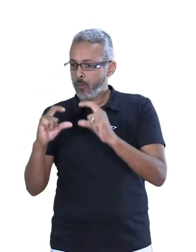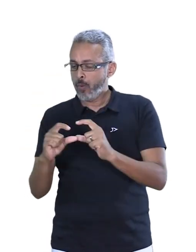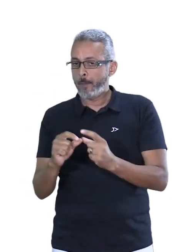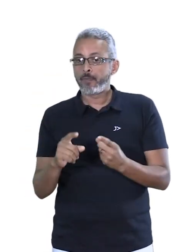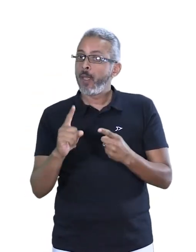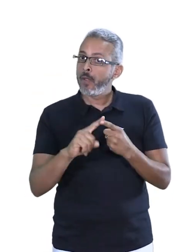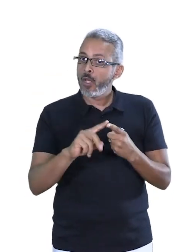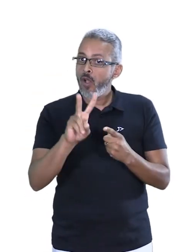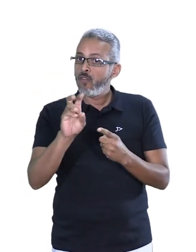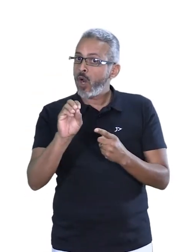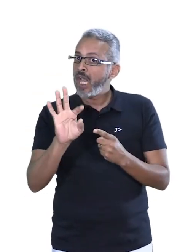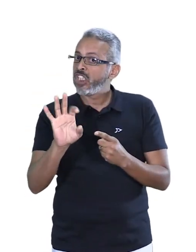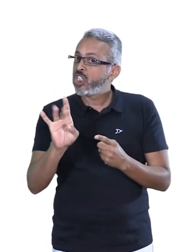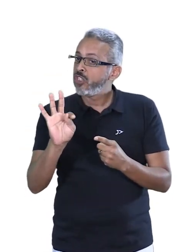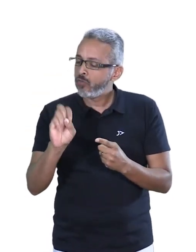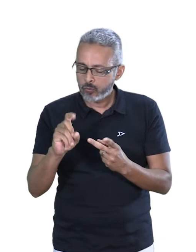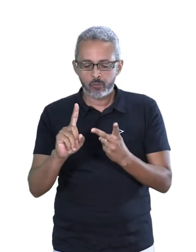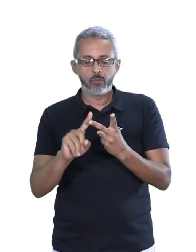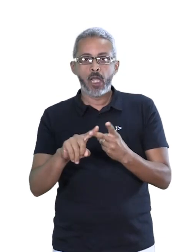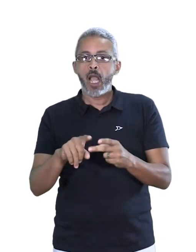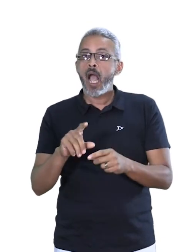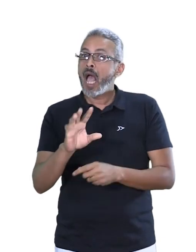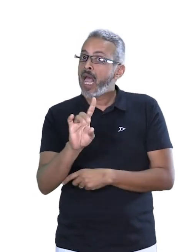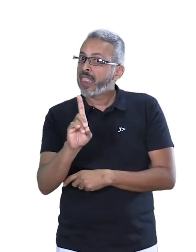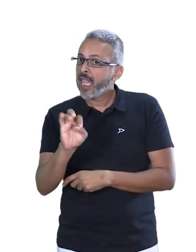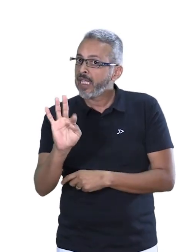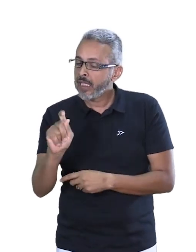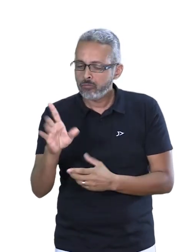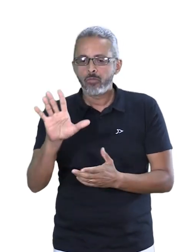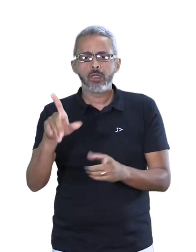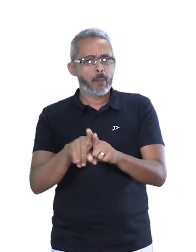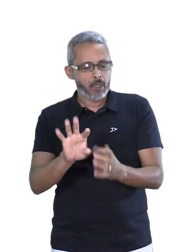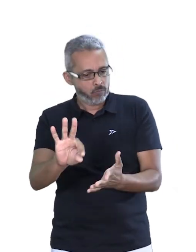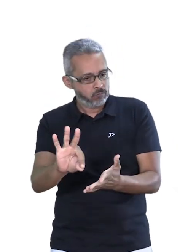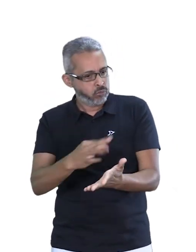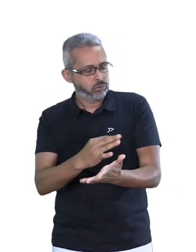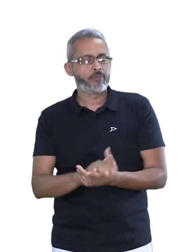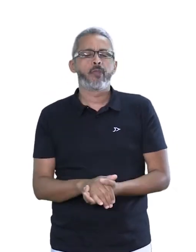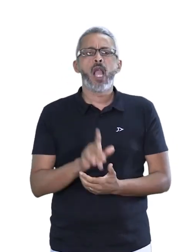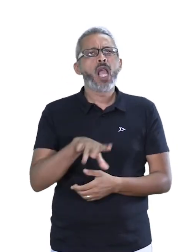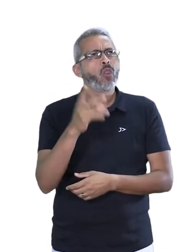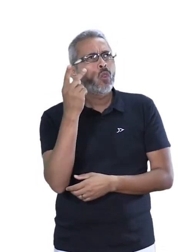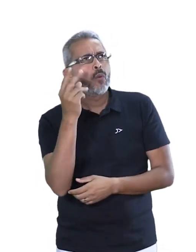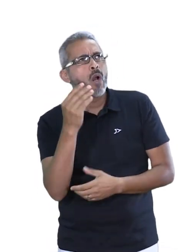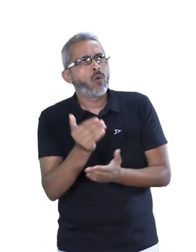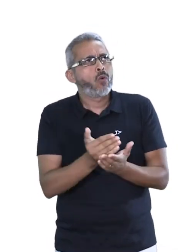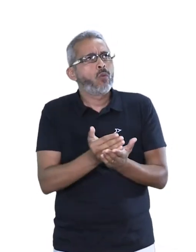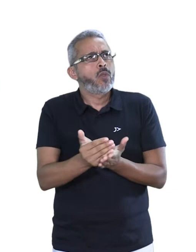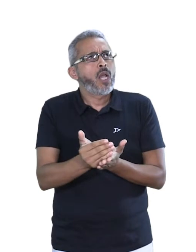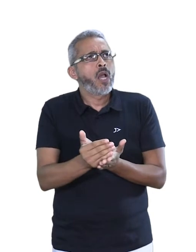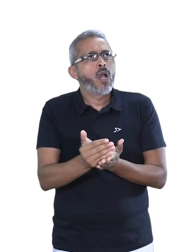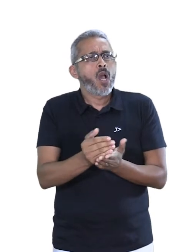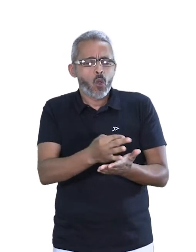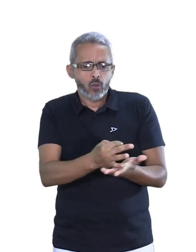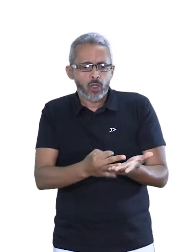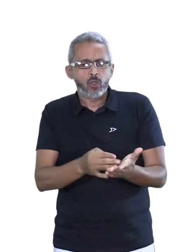vocativo, data, desenvolvimento e assinatura. É comum iniciar o texto com o